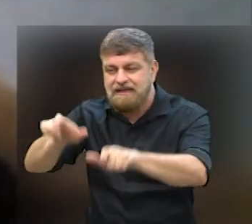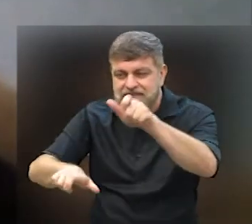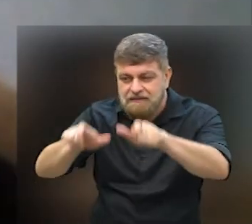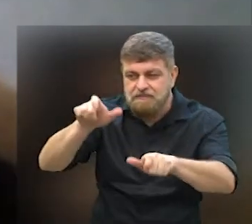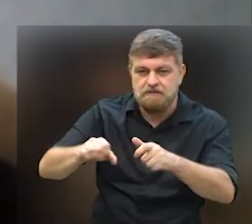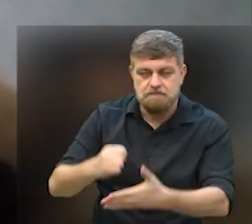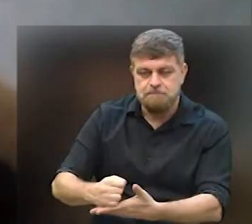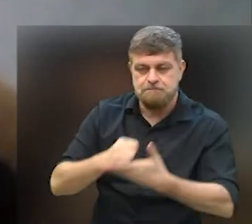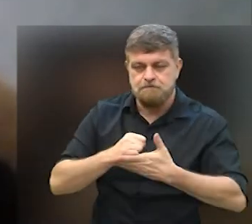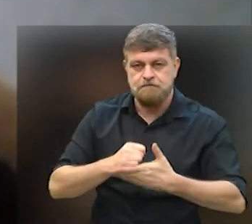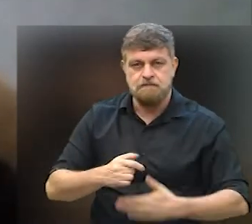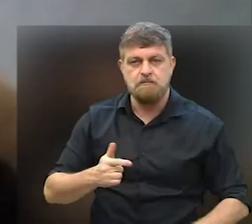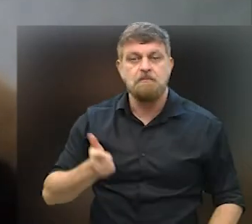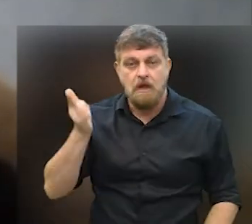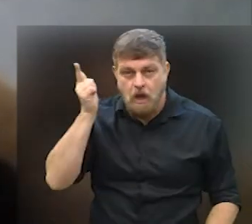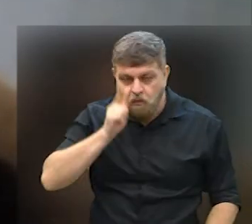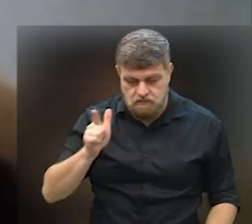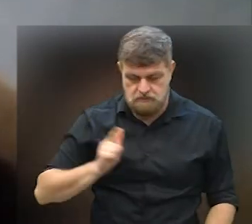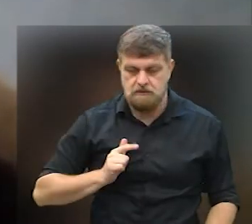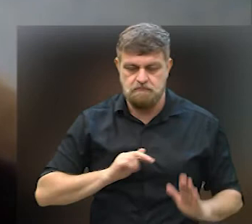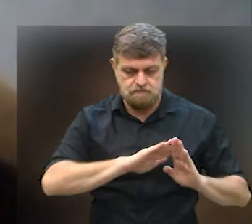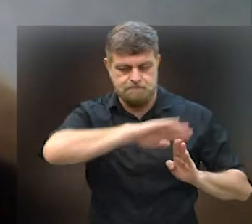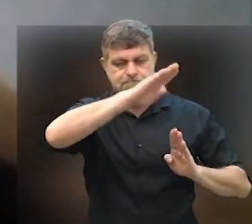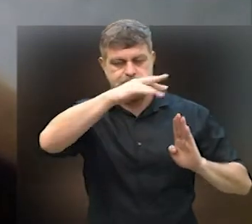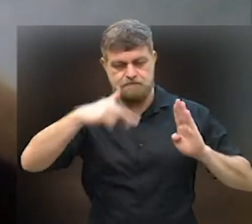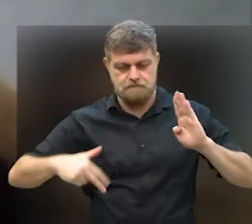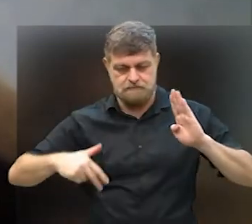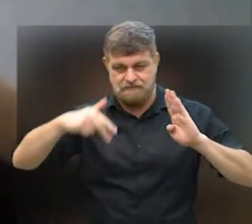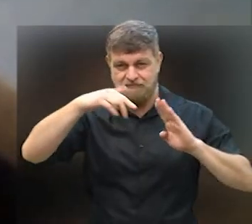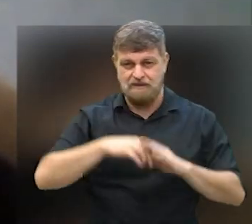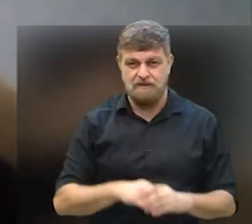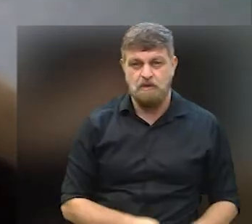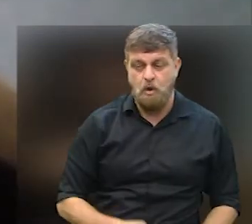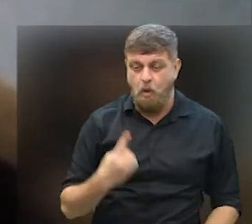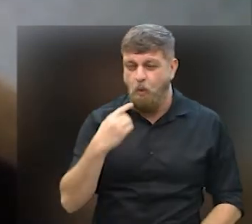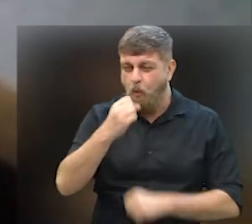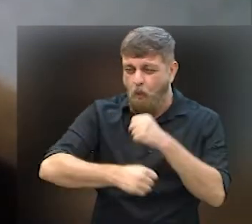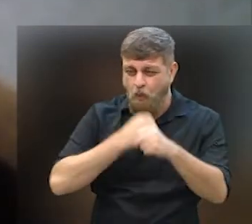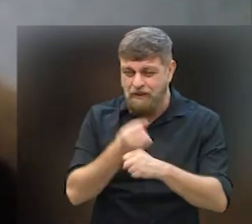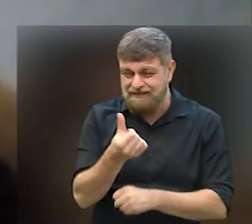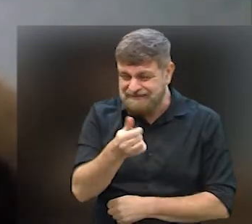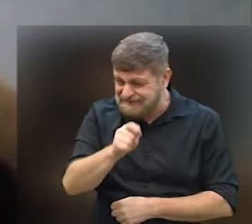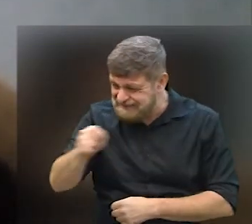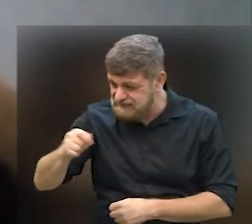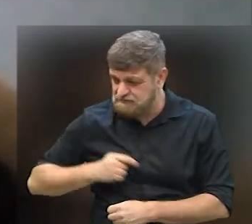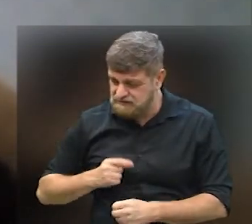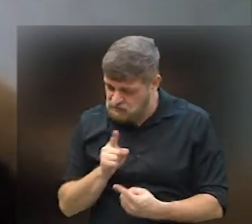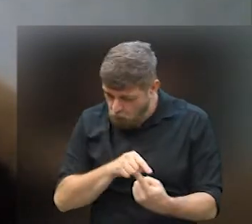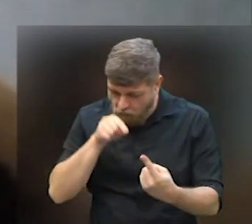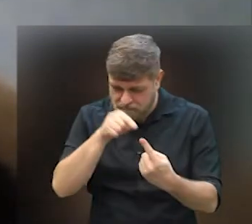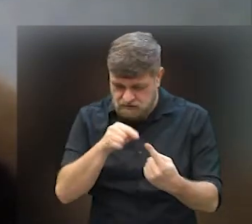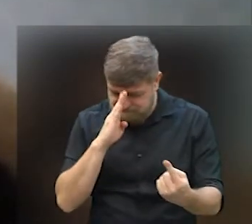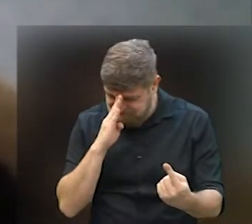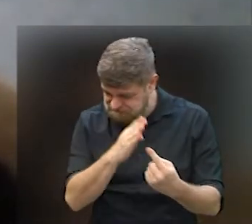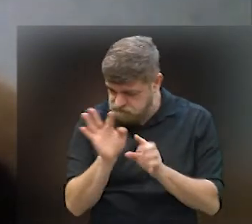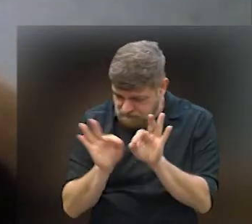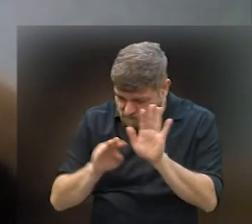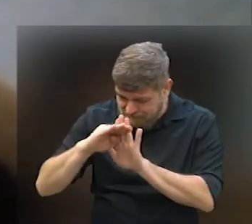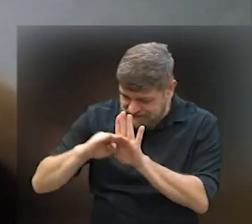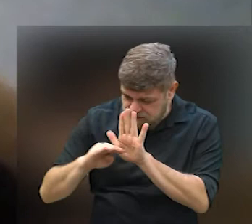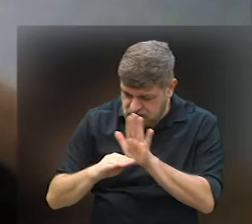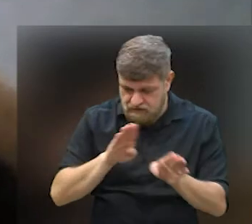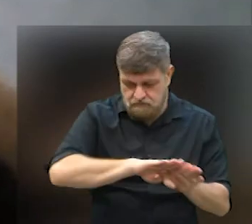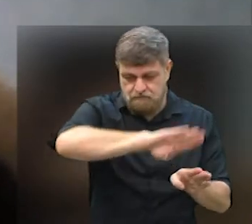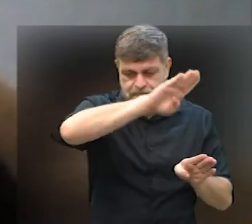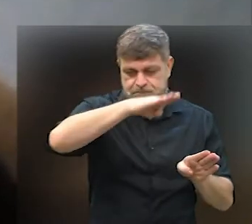pessoa jurídica, garantindo essa empreitada para mim, após 12 meses e meio de determinação, de planejamento da